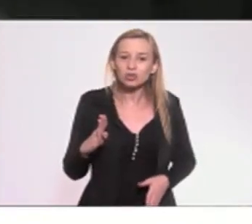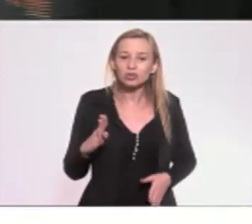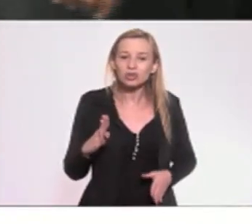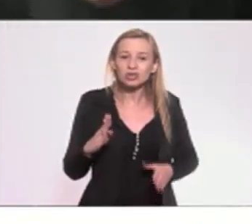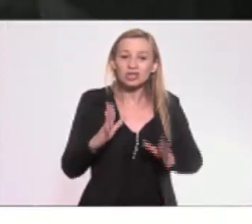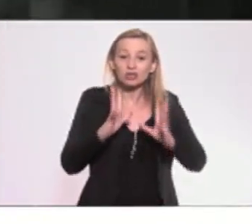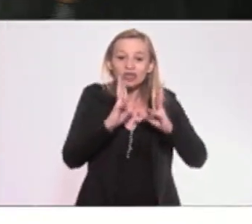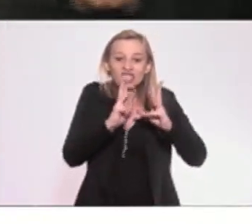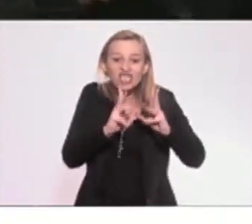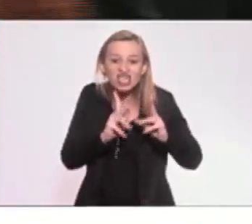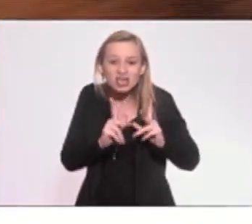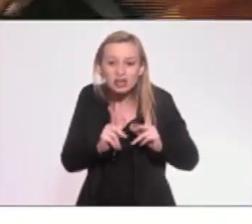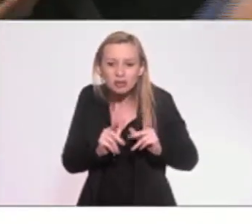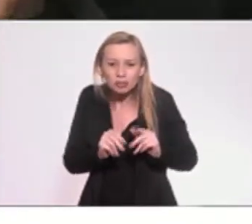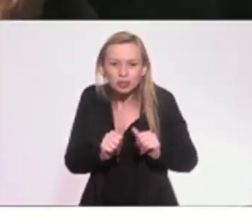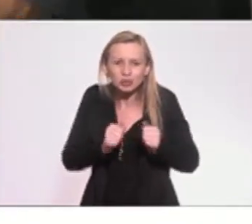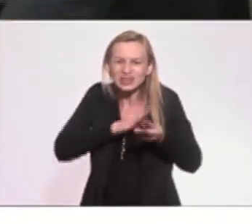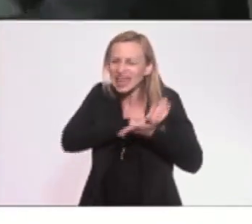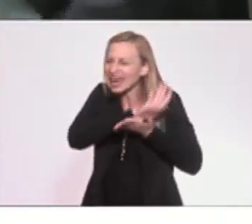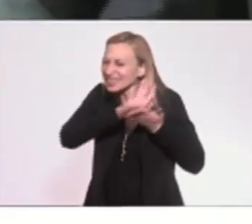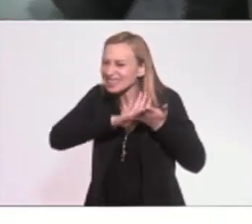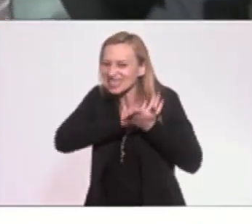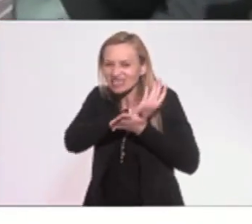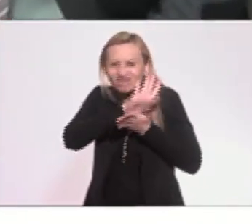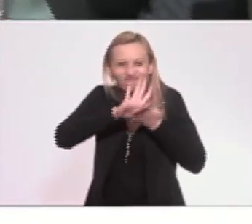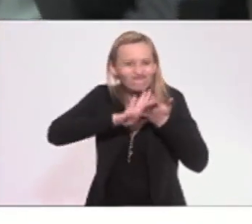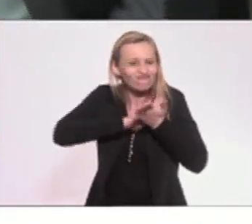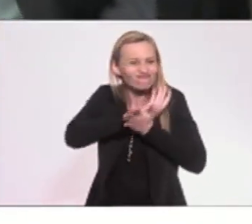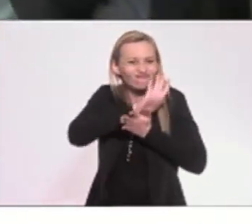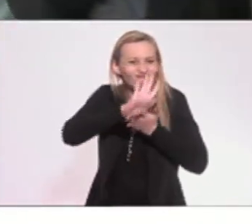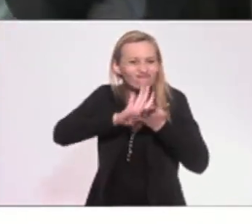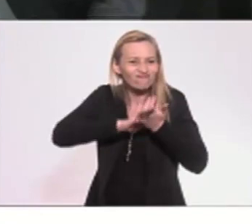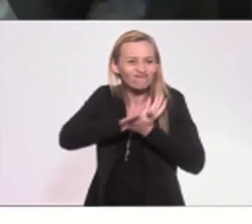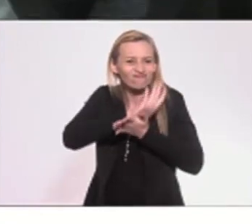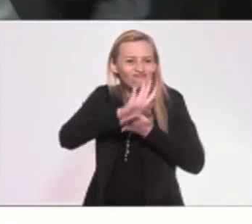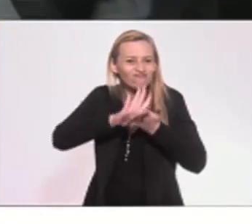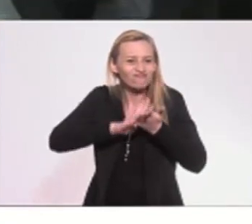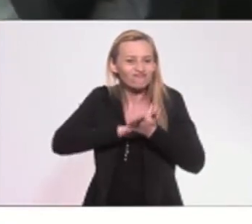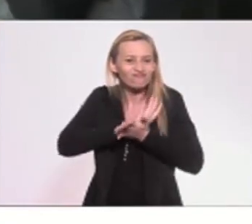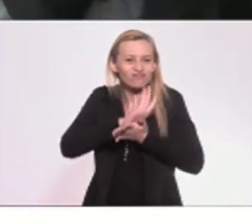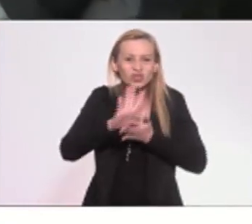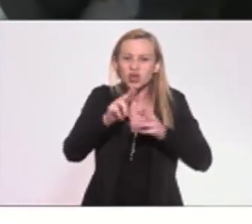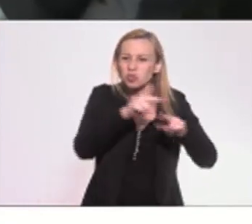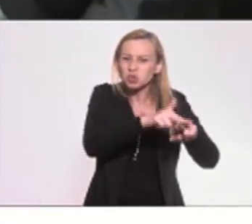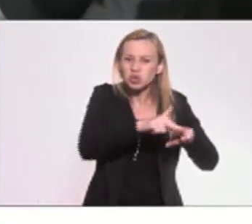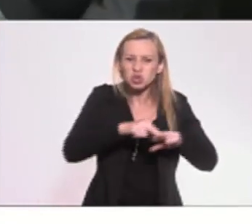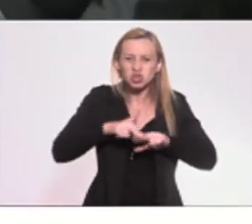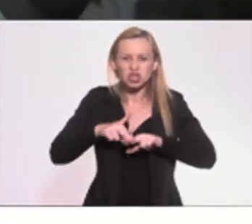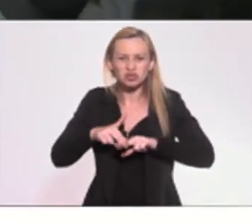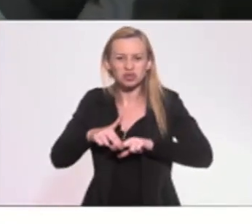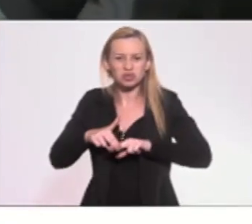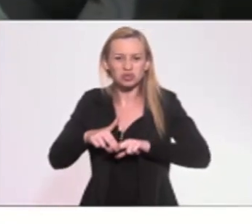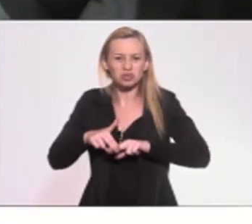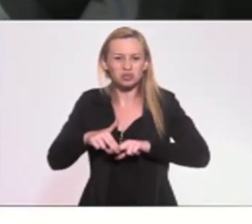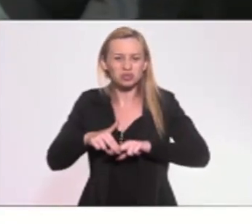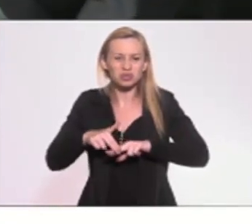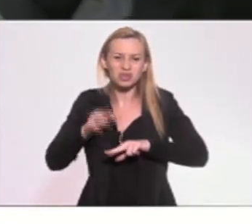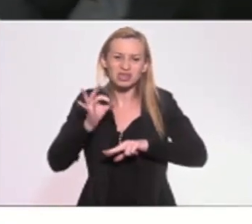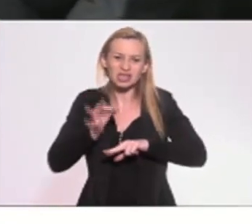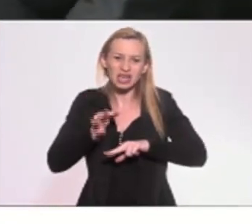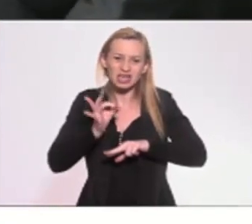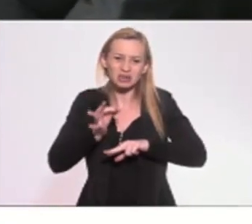limpo, nada disso foi causa suficiente